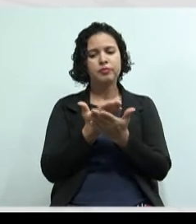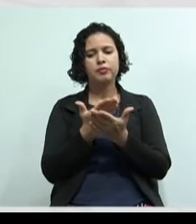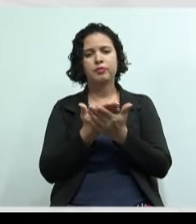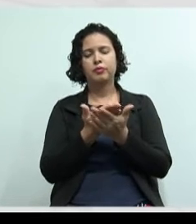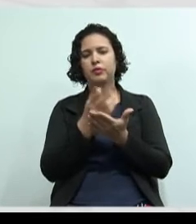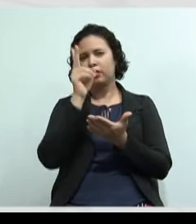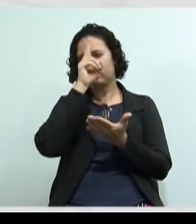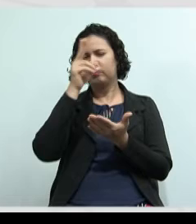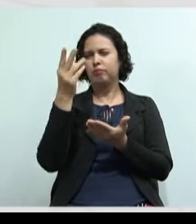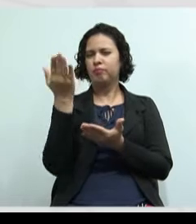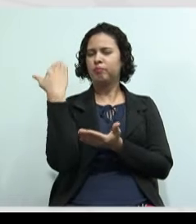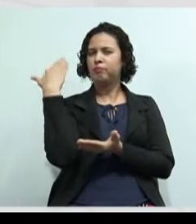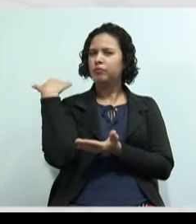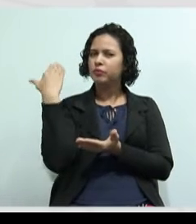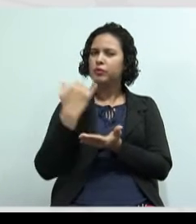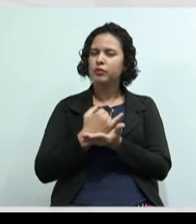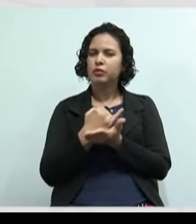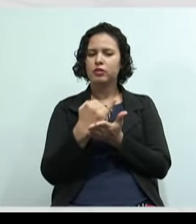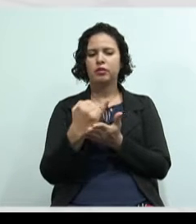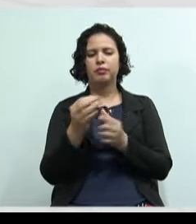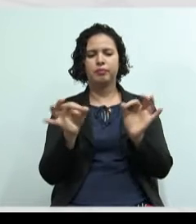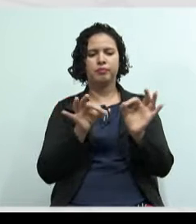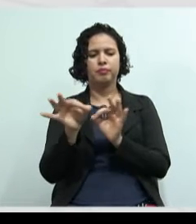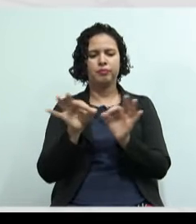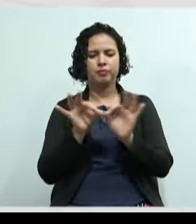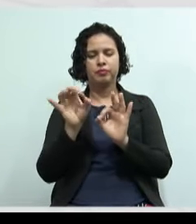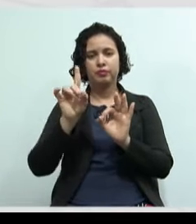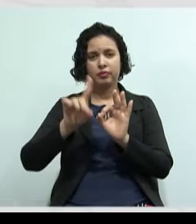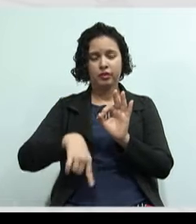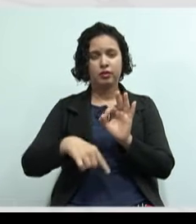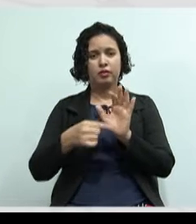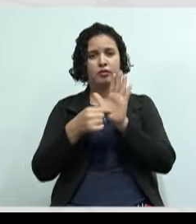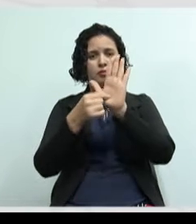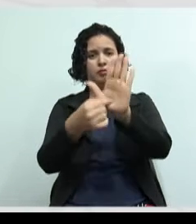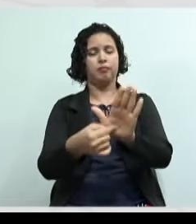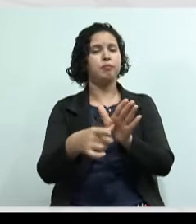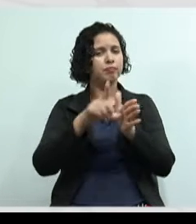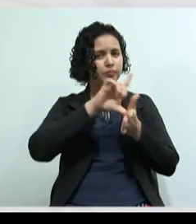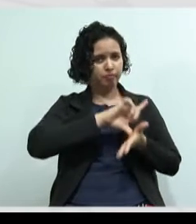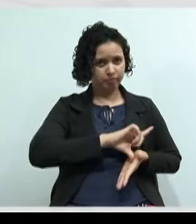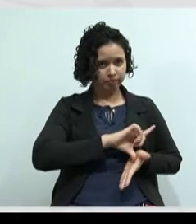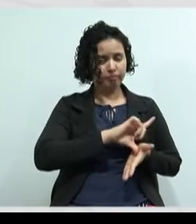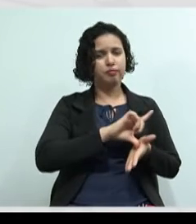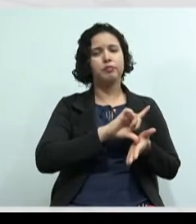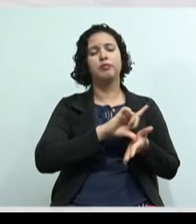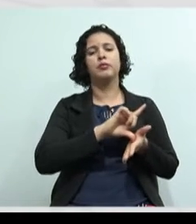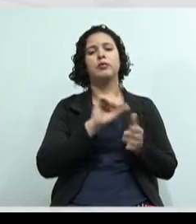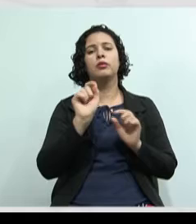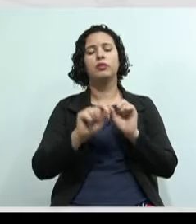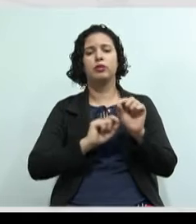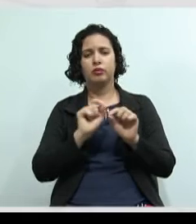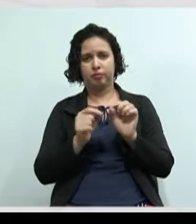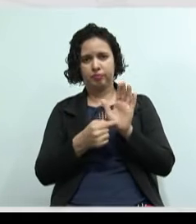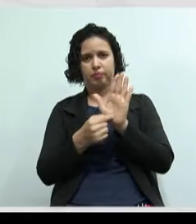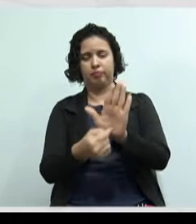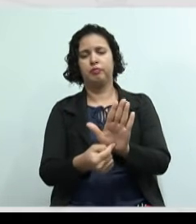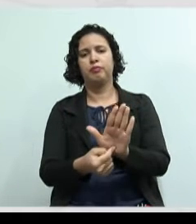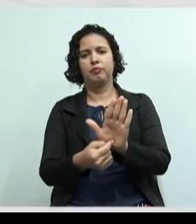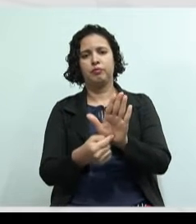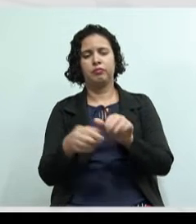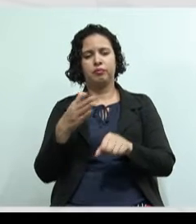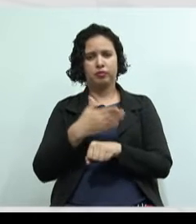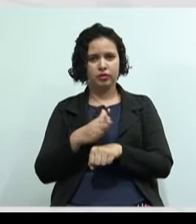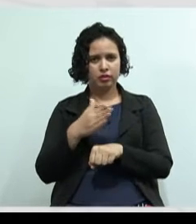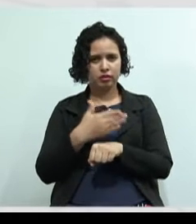teleaula lá no início, né? Ó, planejar é determinar antecipadamente o que será colocado em